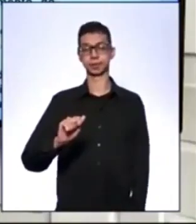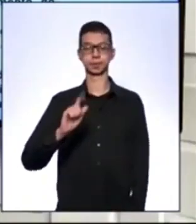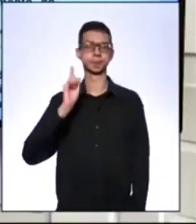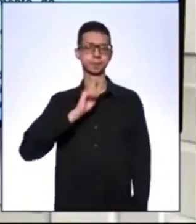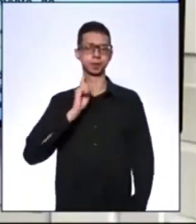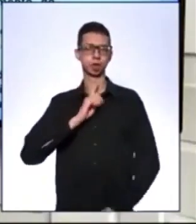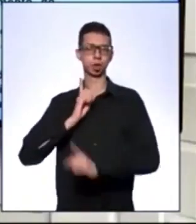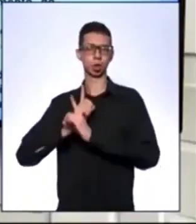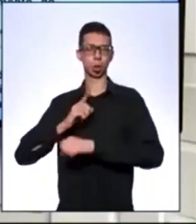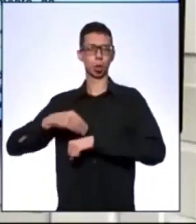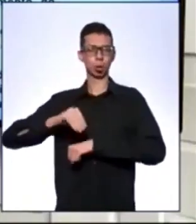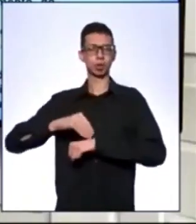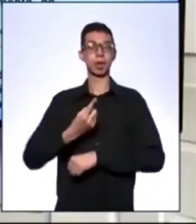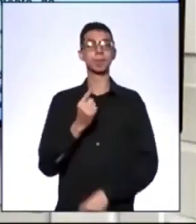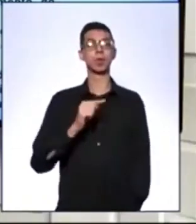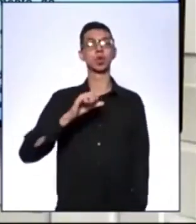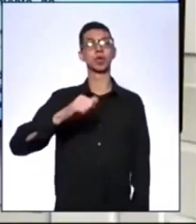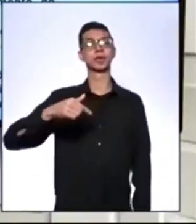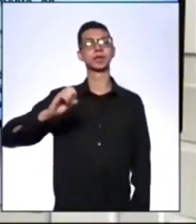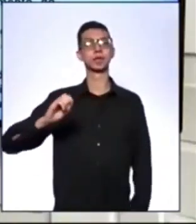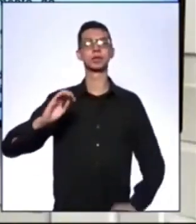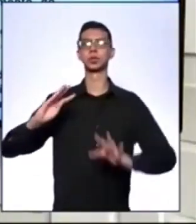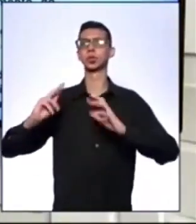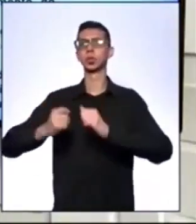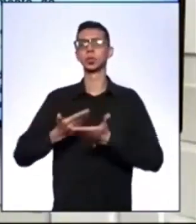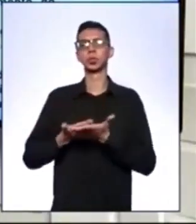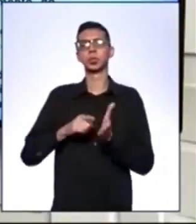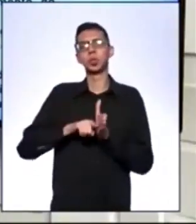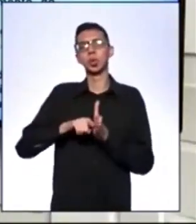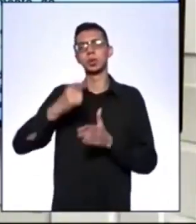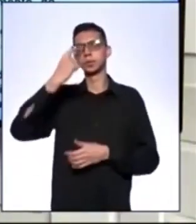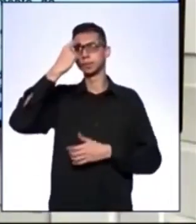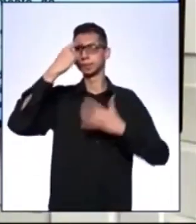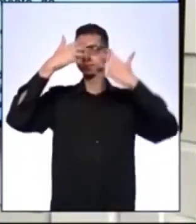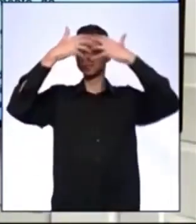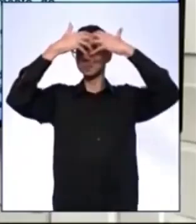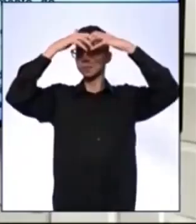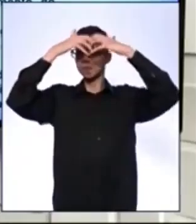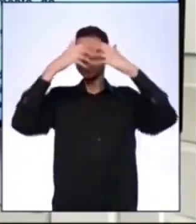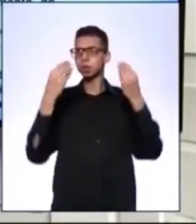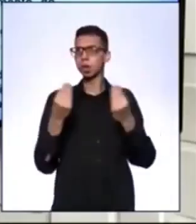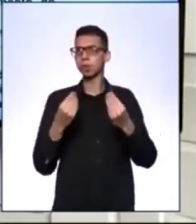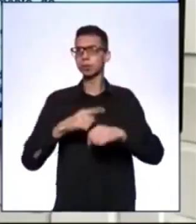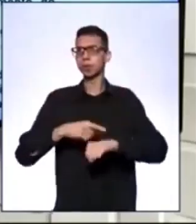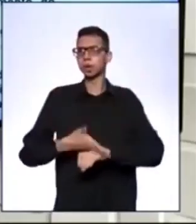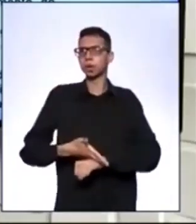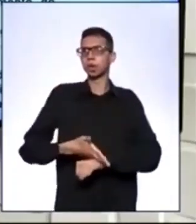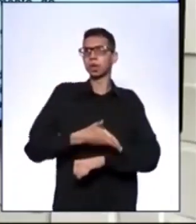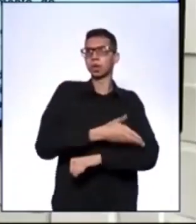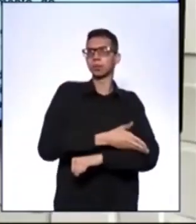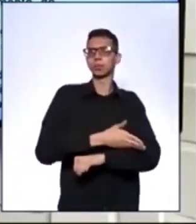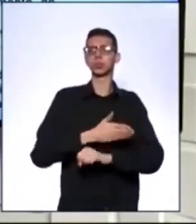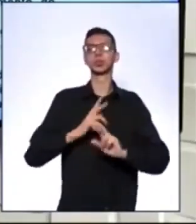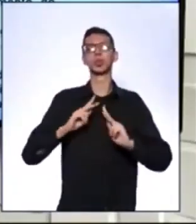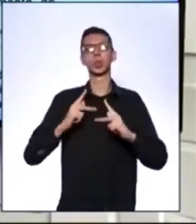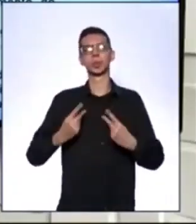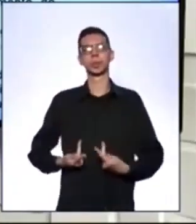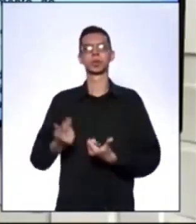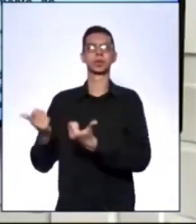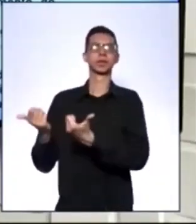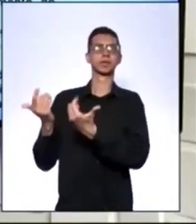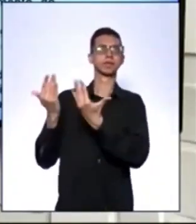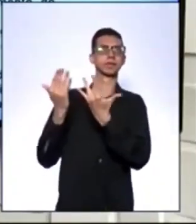fez os estudiosos repensar essa cronologia da chegada do homem americano